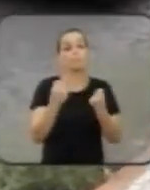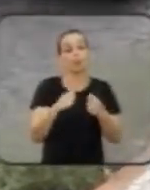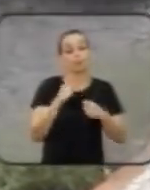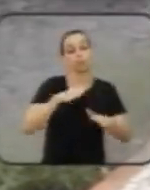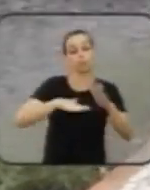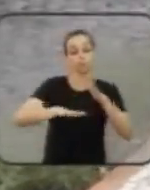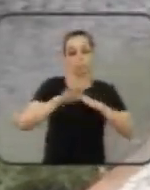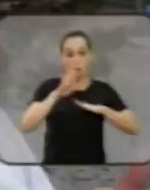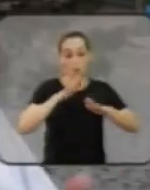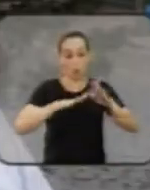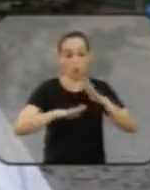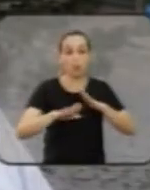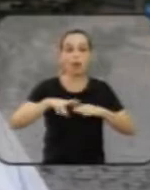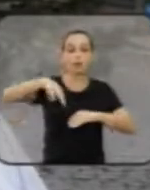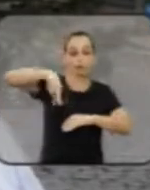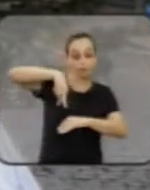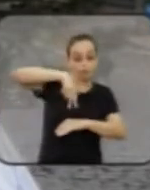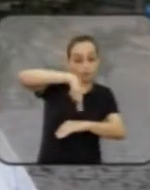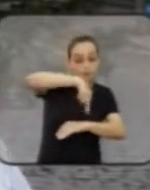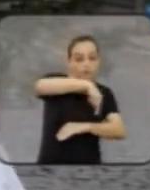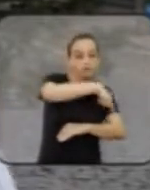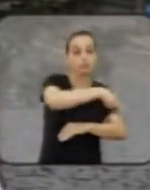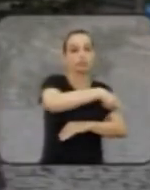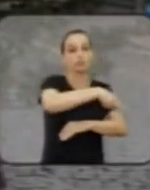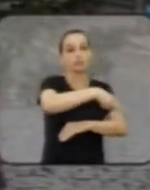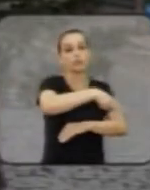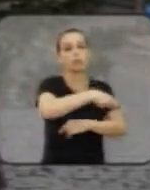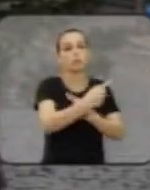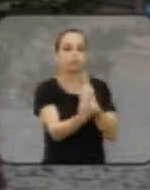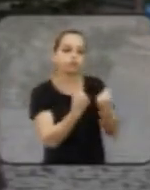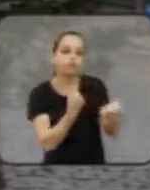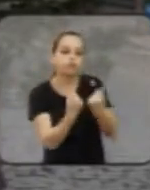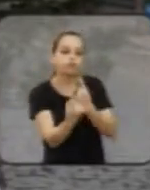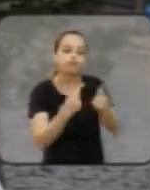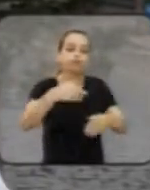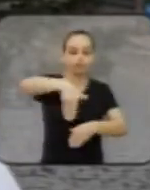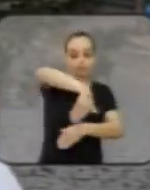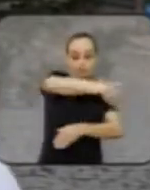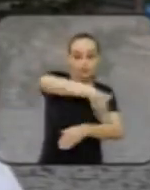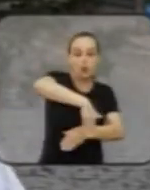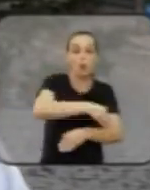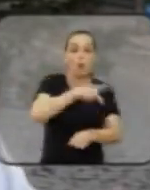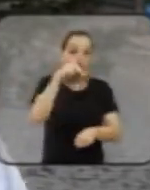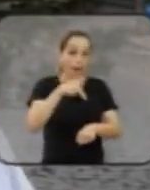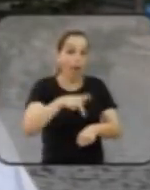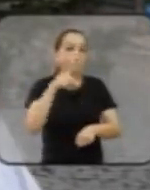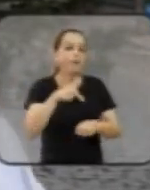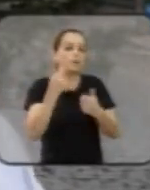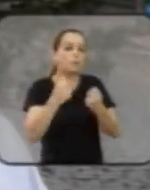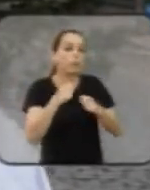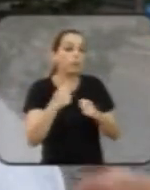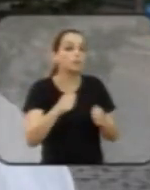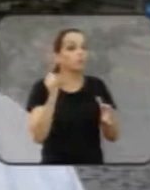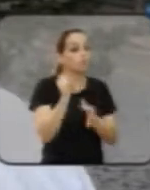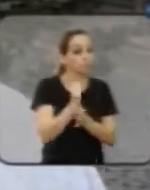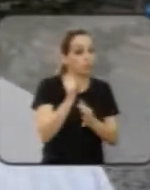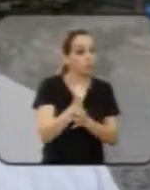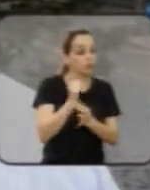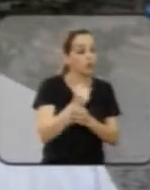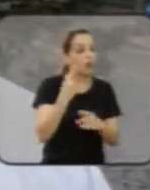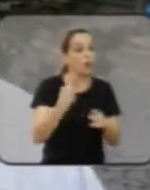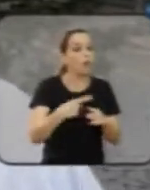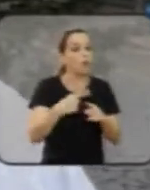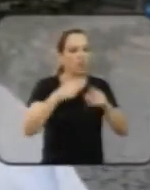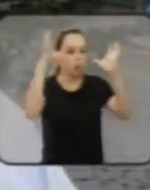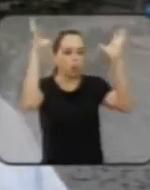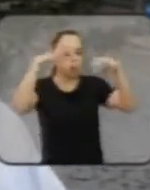enorme. Então, a gente precisa tomar cuidado com o pedestre, com a rua, que para o epípede nós temos que conservar, principalmente esse lugar